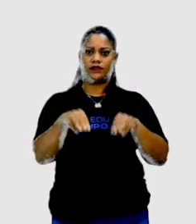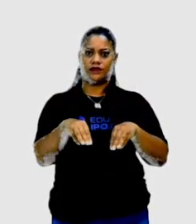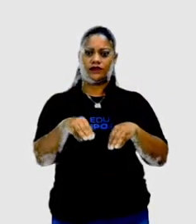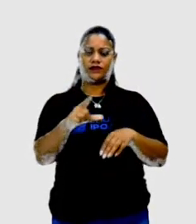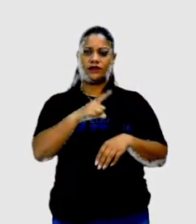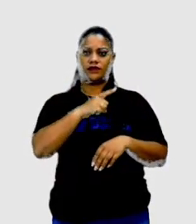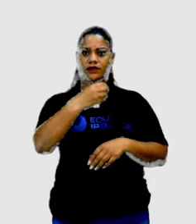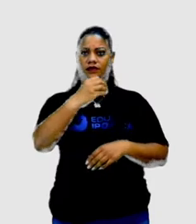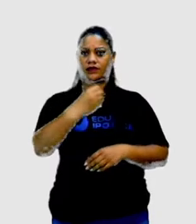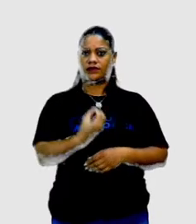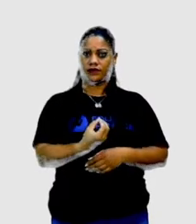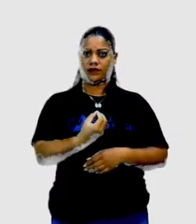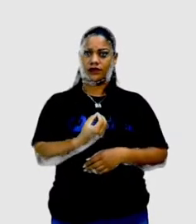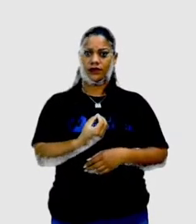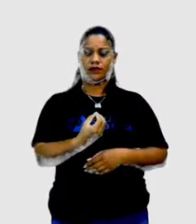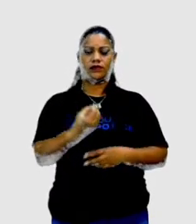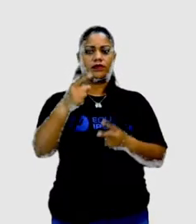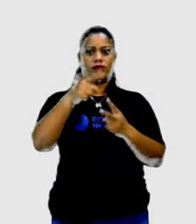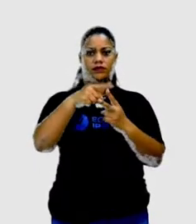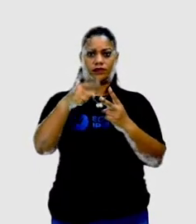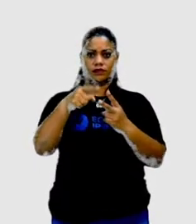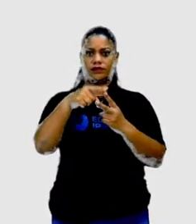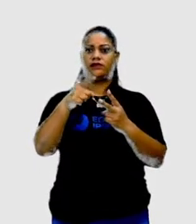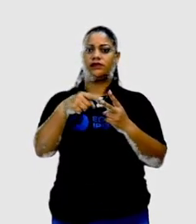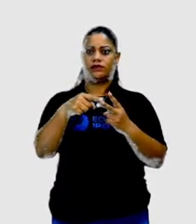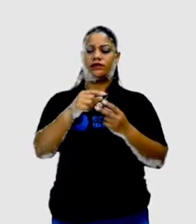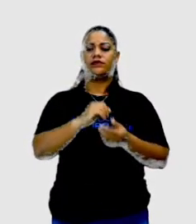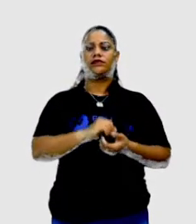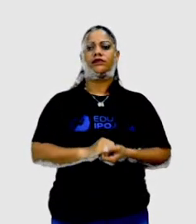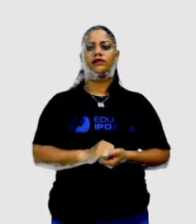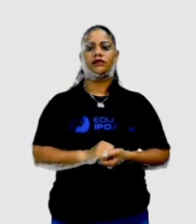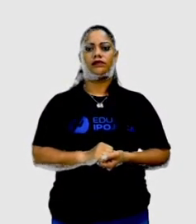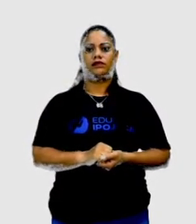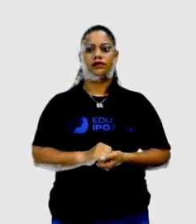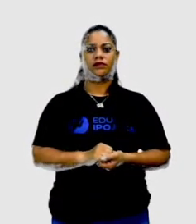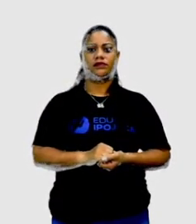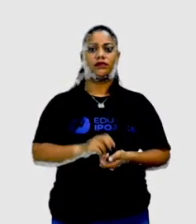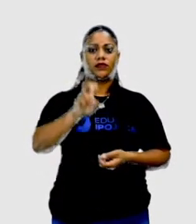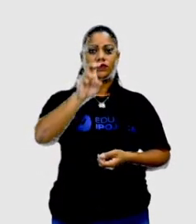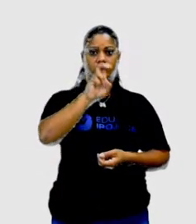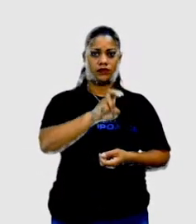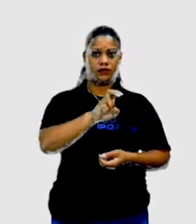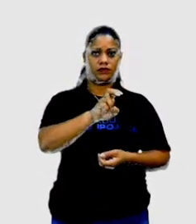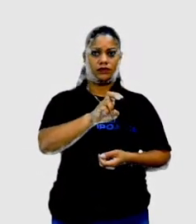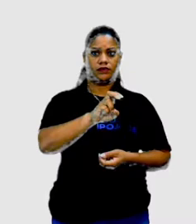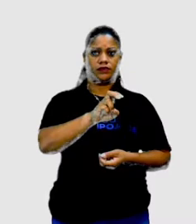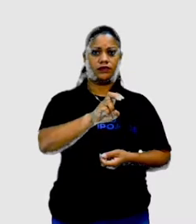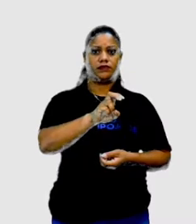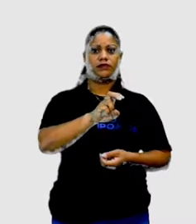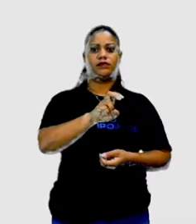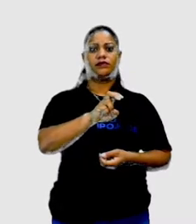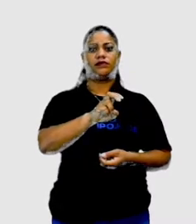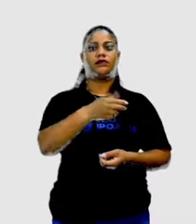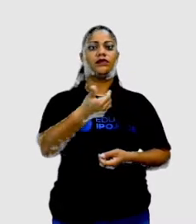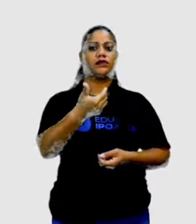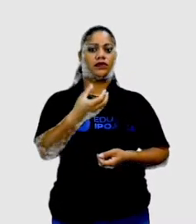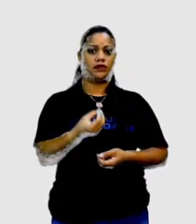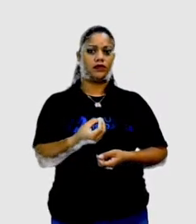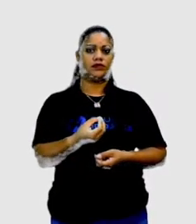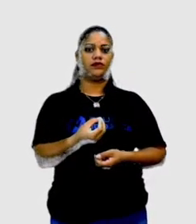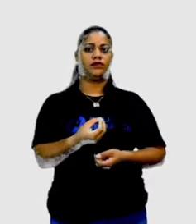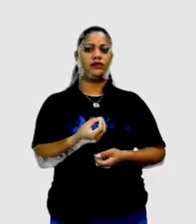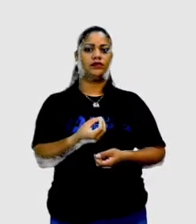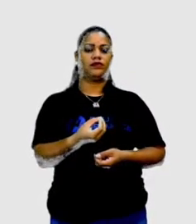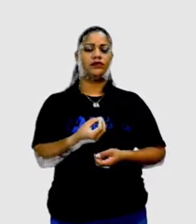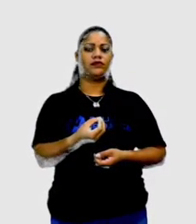por dois valores. Que dois valores são esses? São os 5 e o 10,